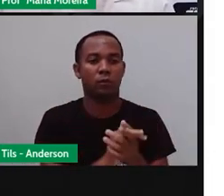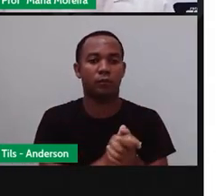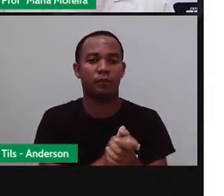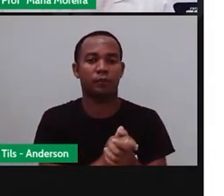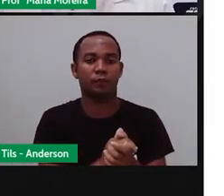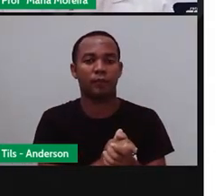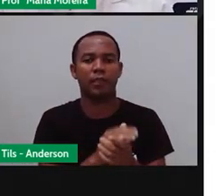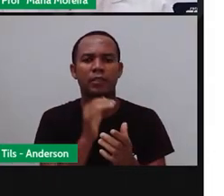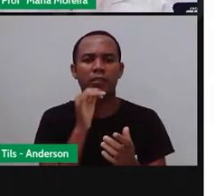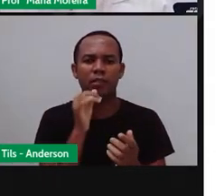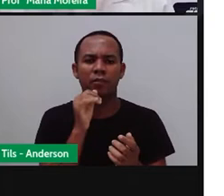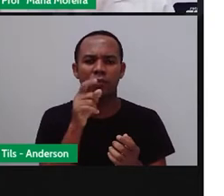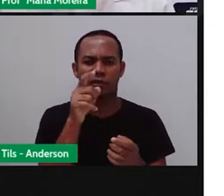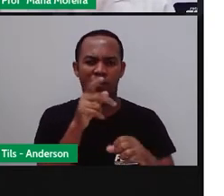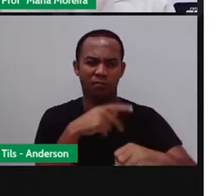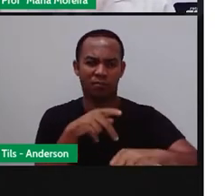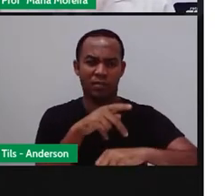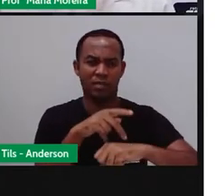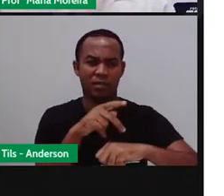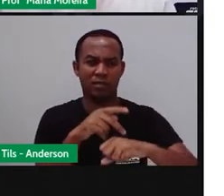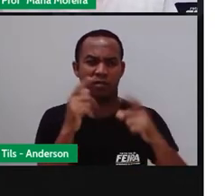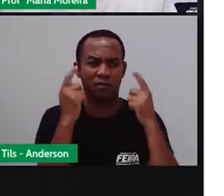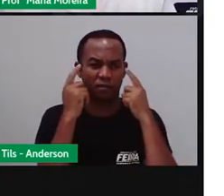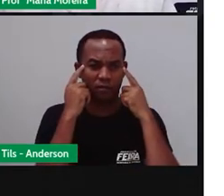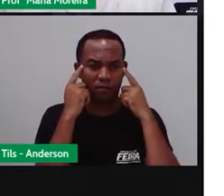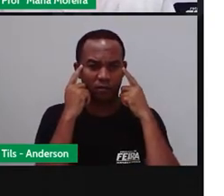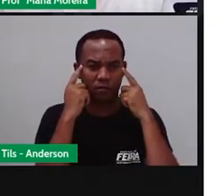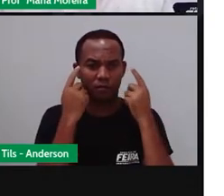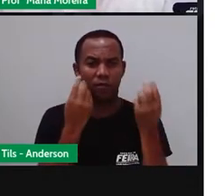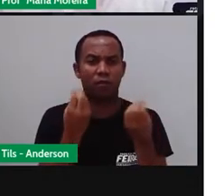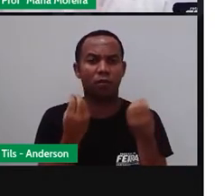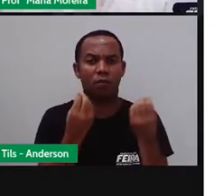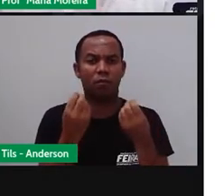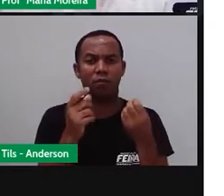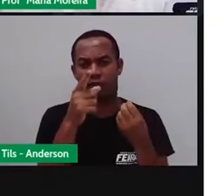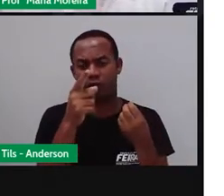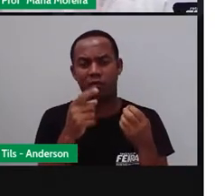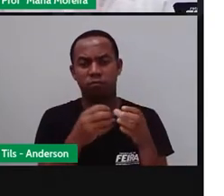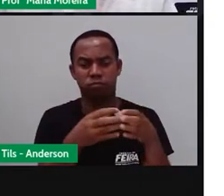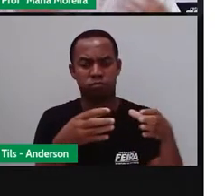Como a China, por exemplo, né? Bom, marcaram